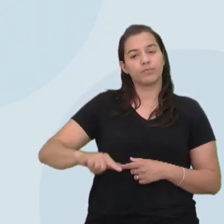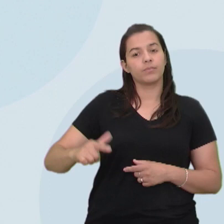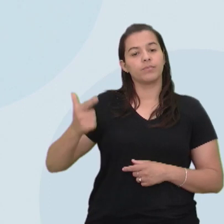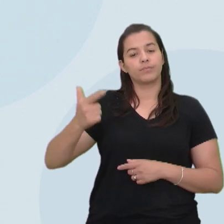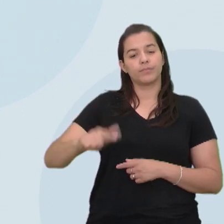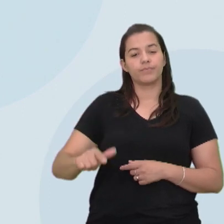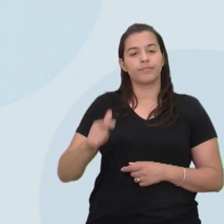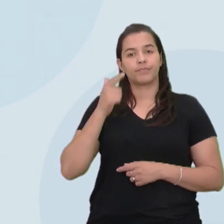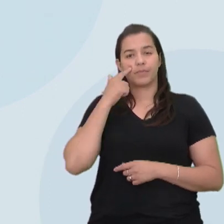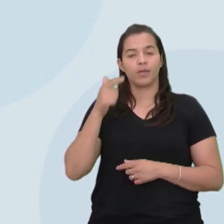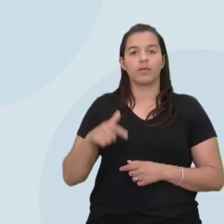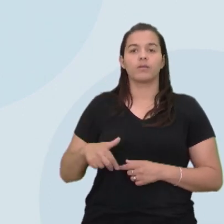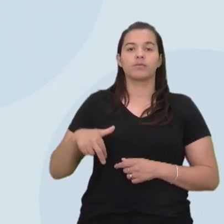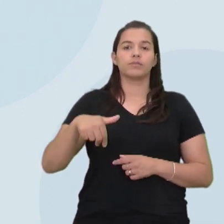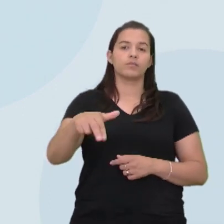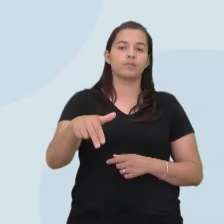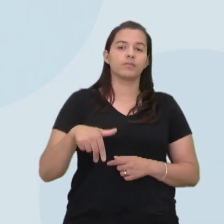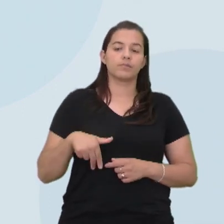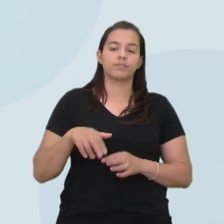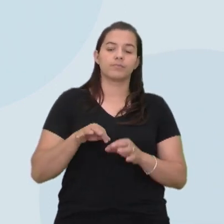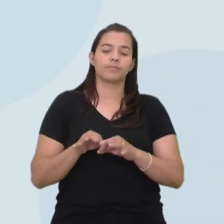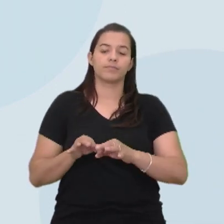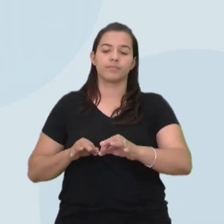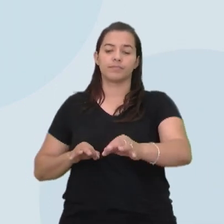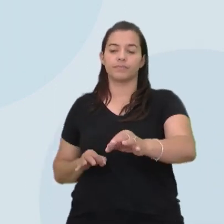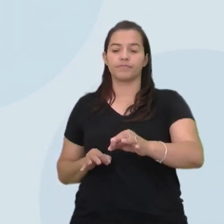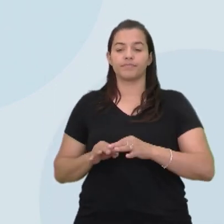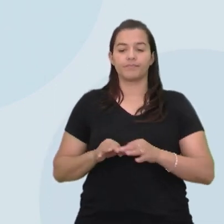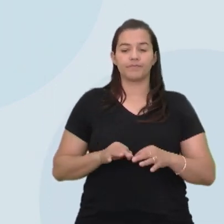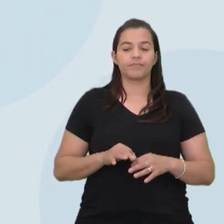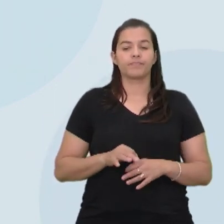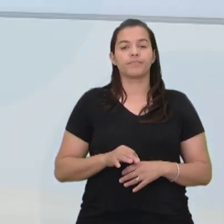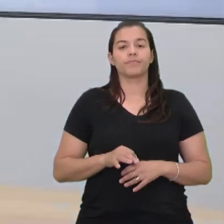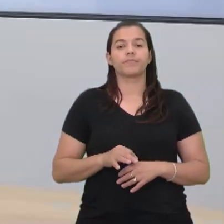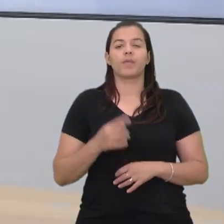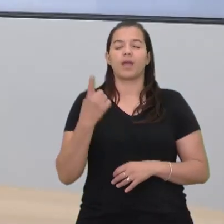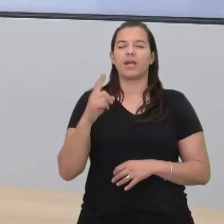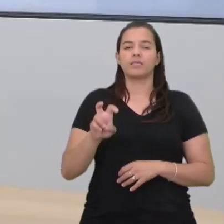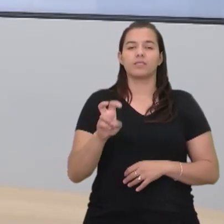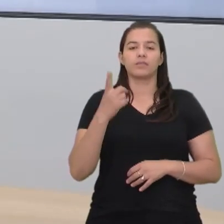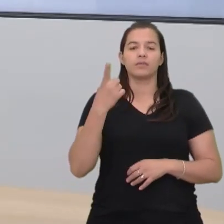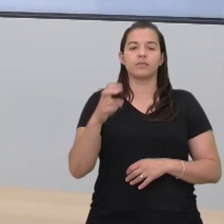bonequinho ande 100 passos 15